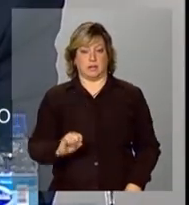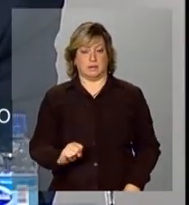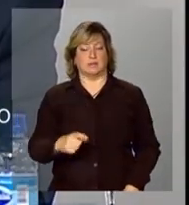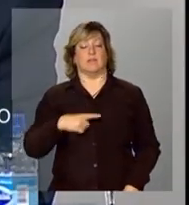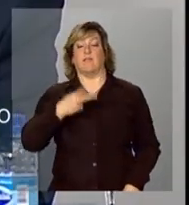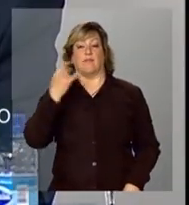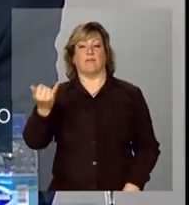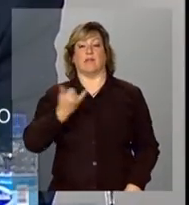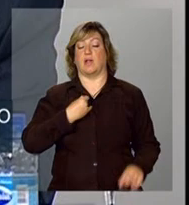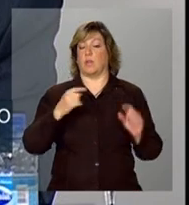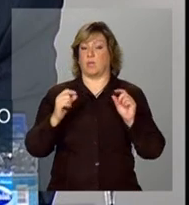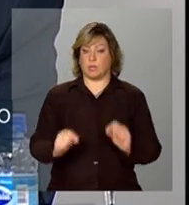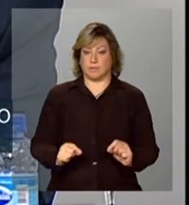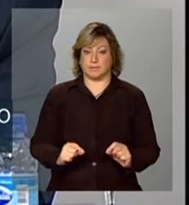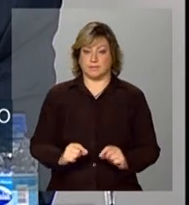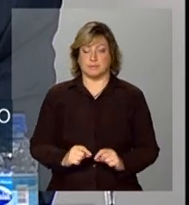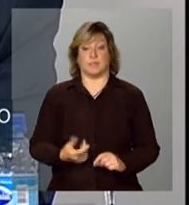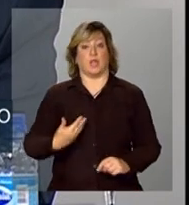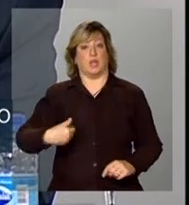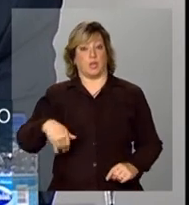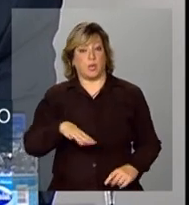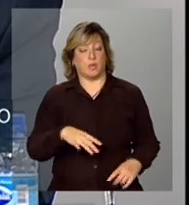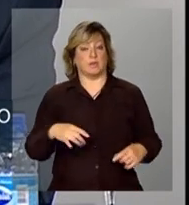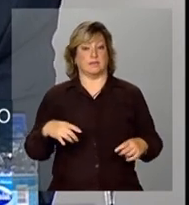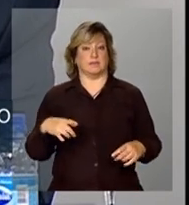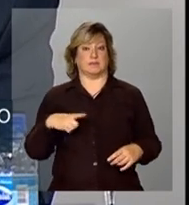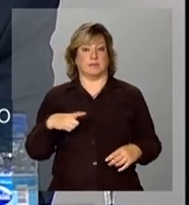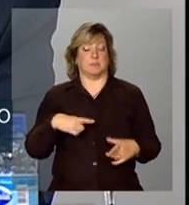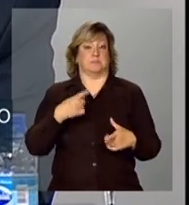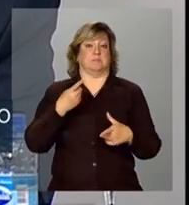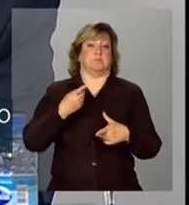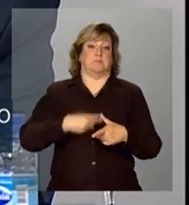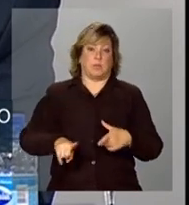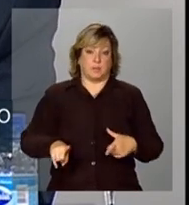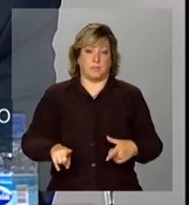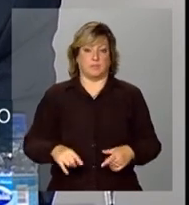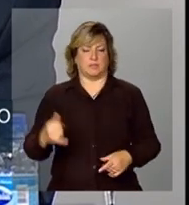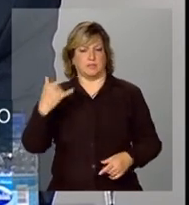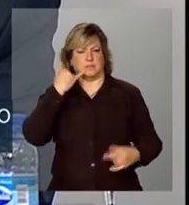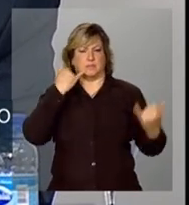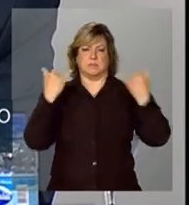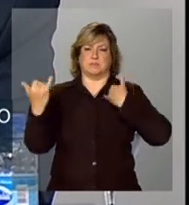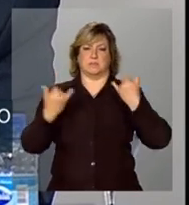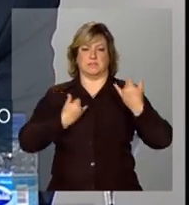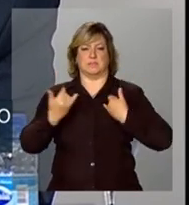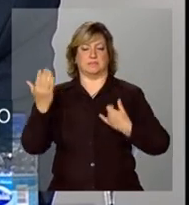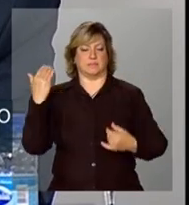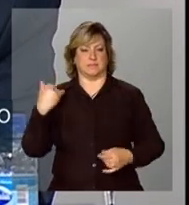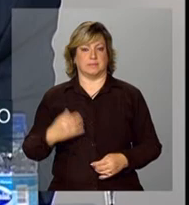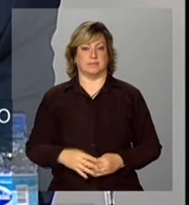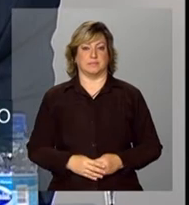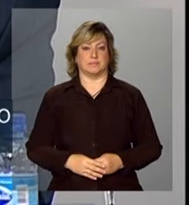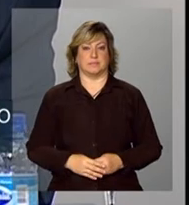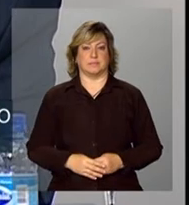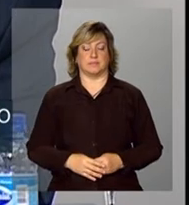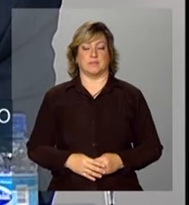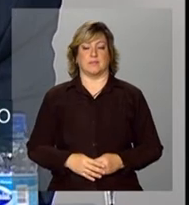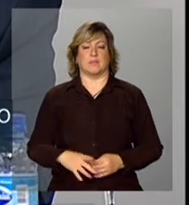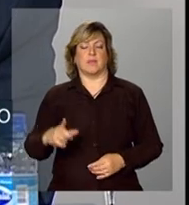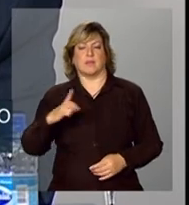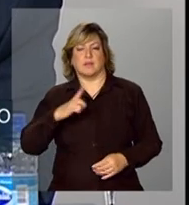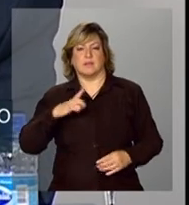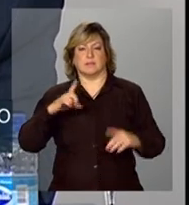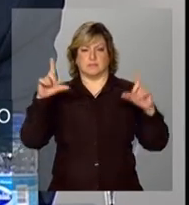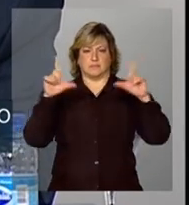Sérgio, nós estamos em maus lençóis. A imprensa